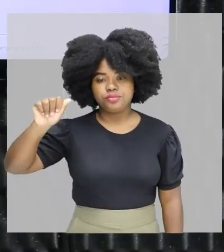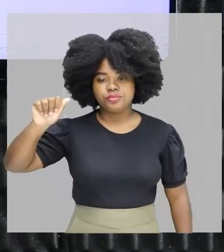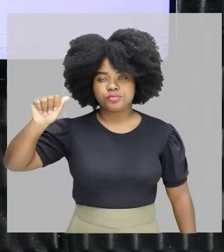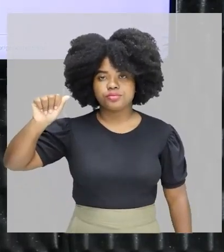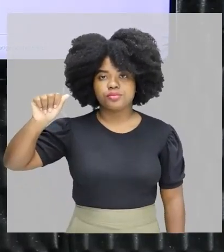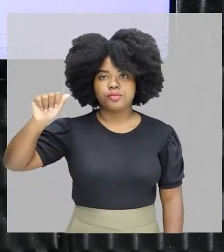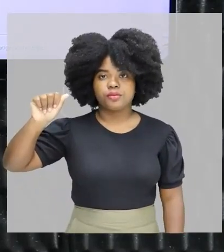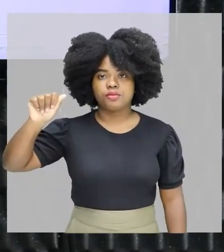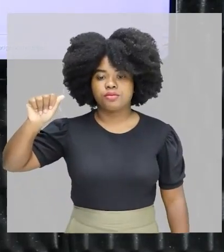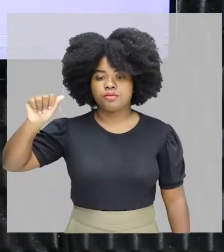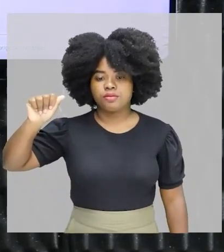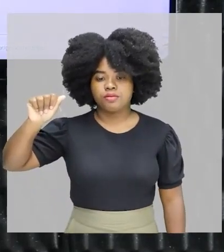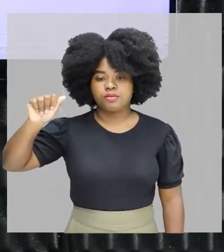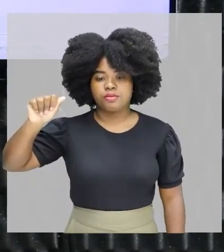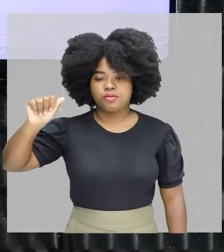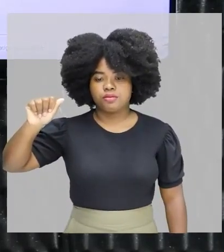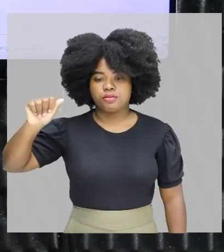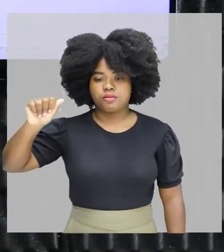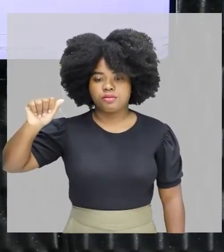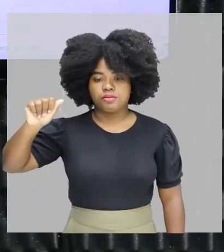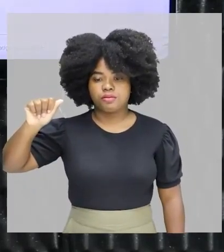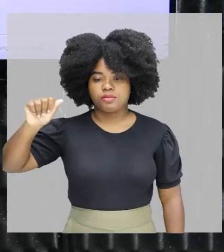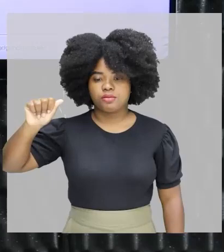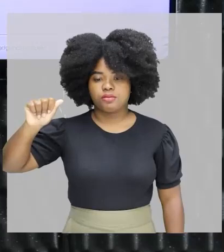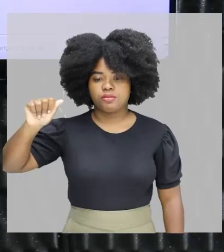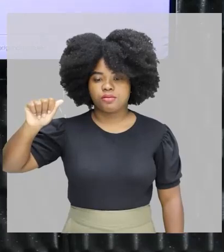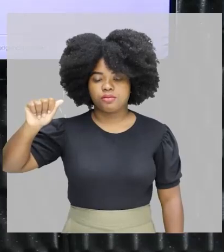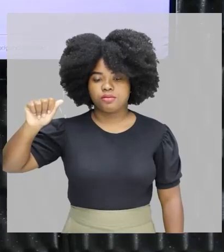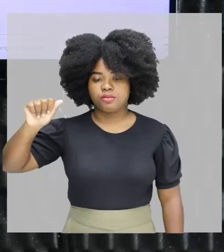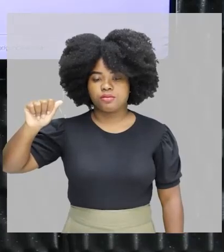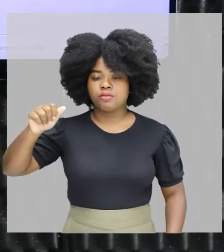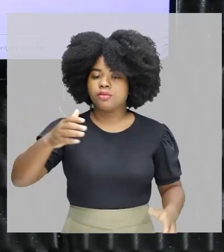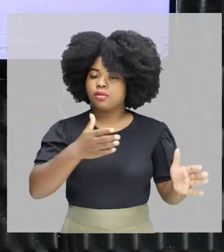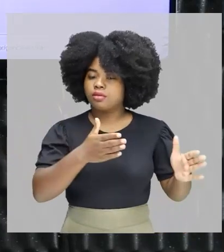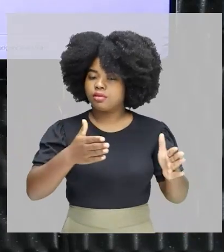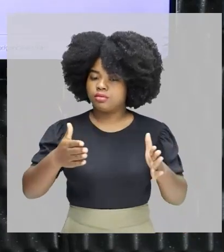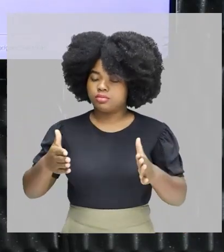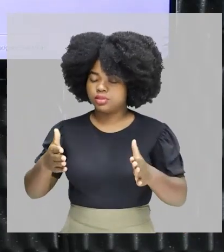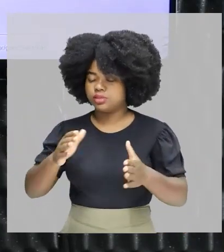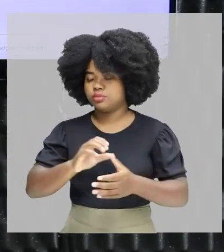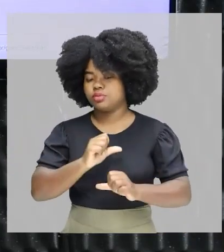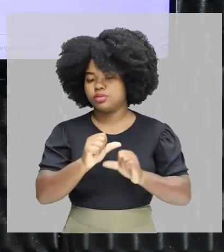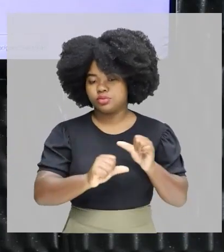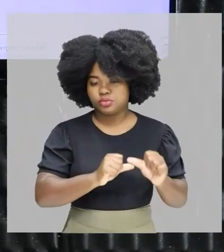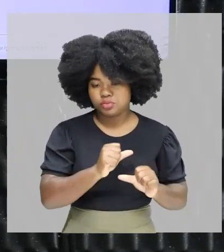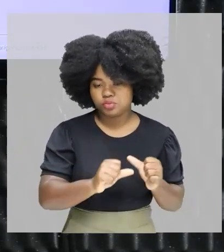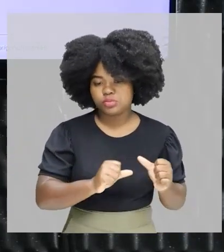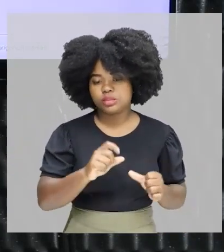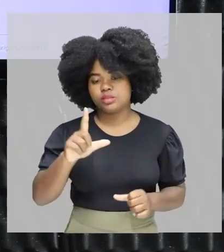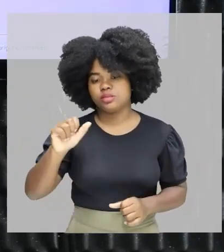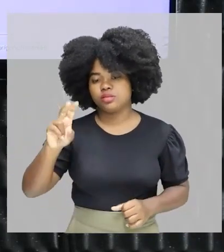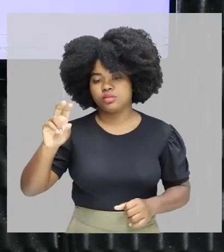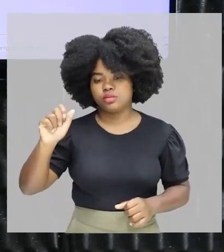letra A, mais eficiente esse processo de lavagem e também,